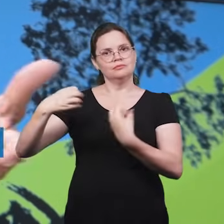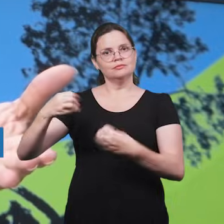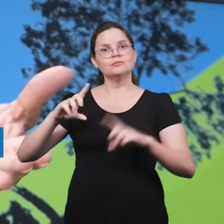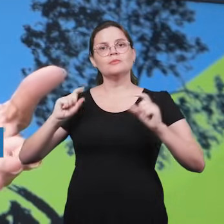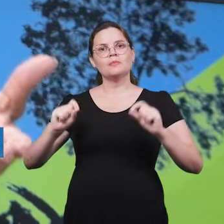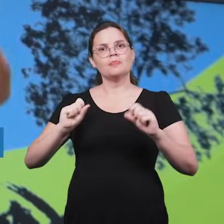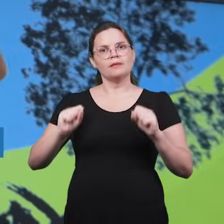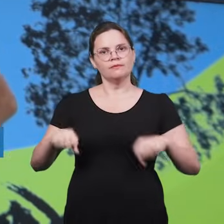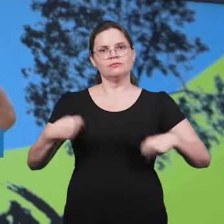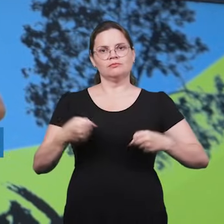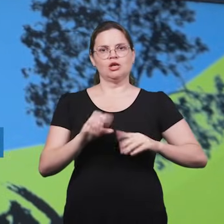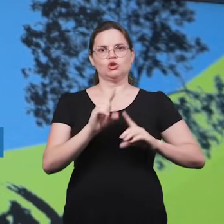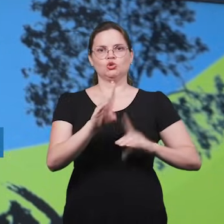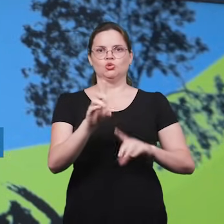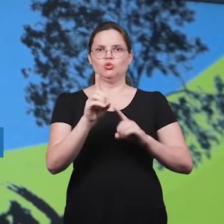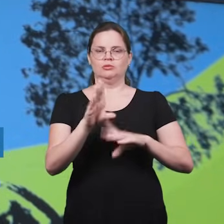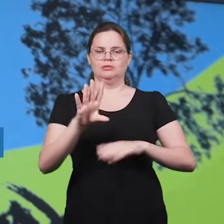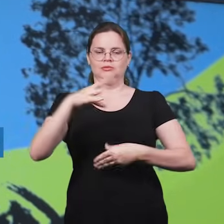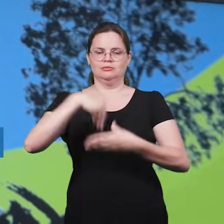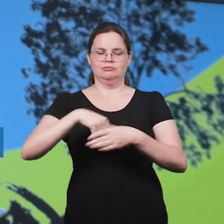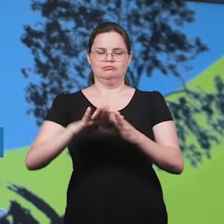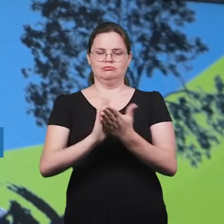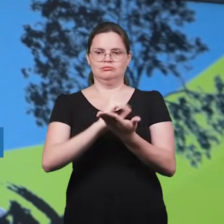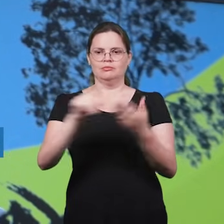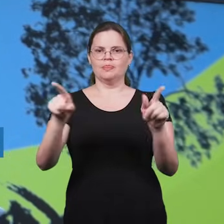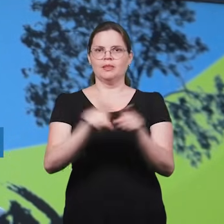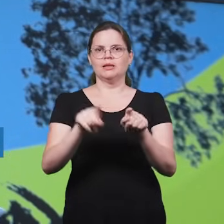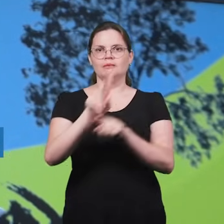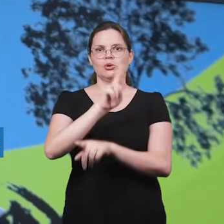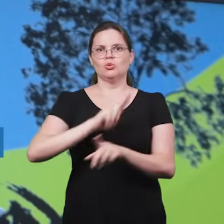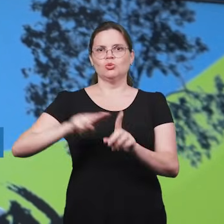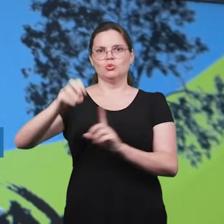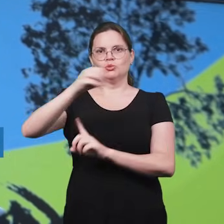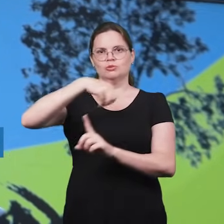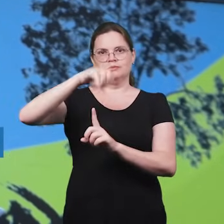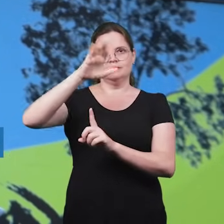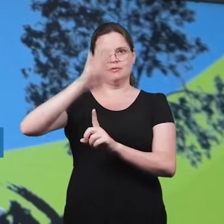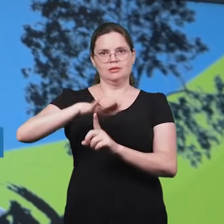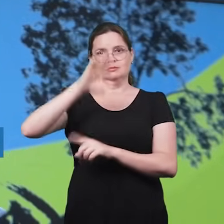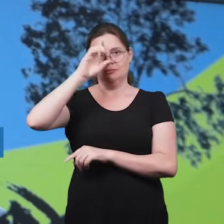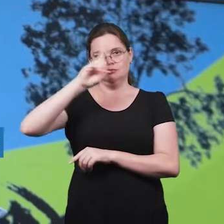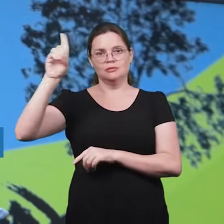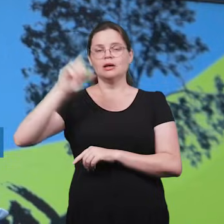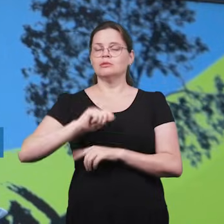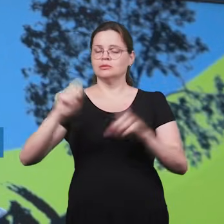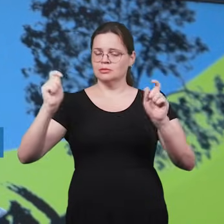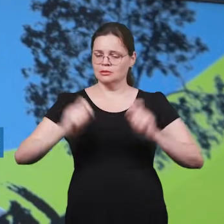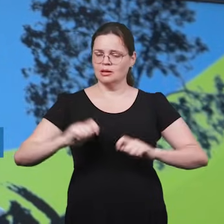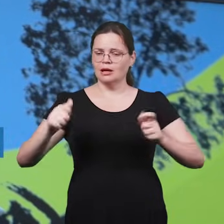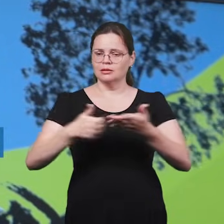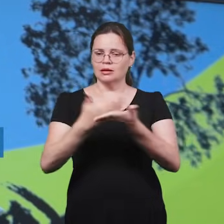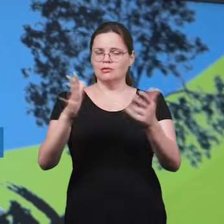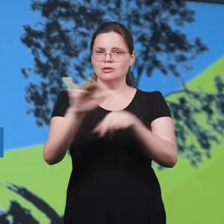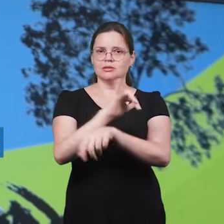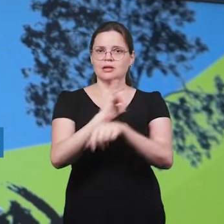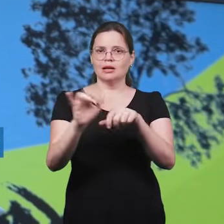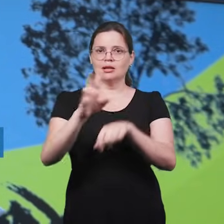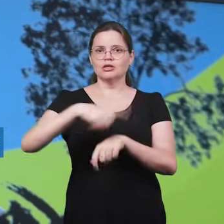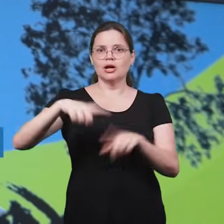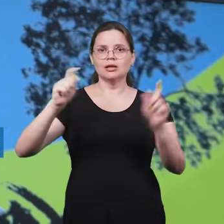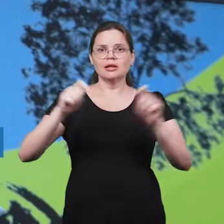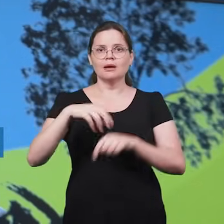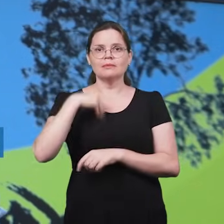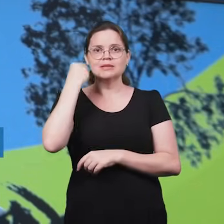as doutrinas bíblicas e o uso dos meios de graça, dos recursos da graça, para que os nossos filhos tenham uma